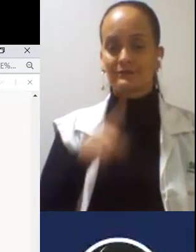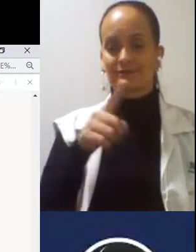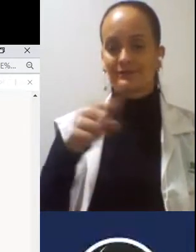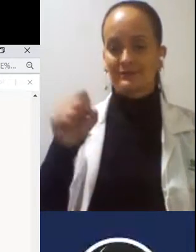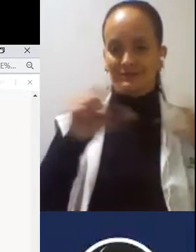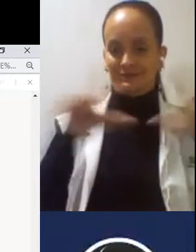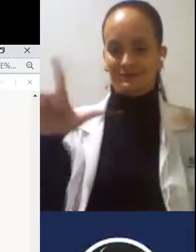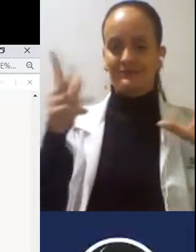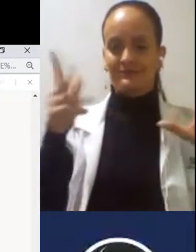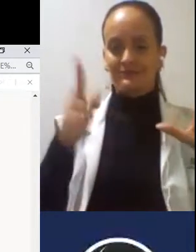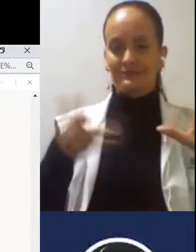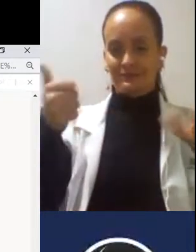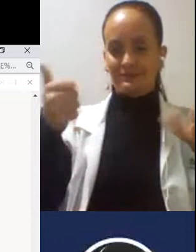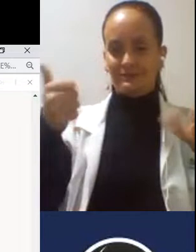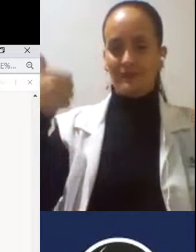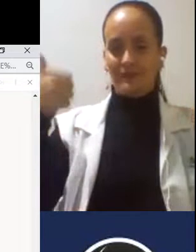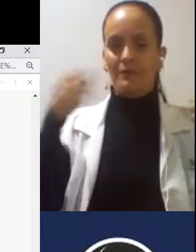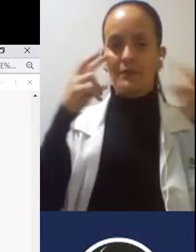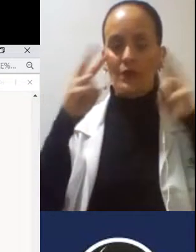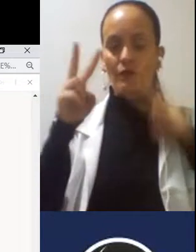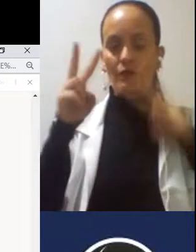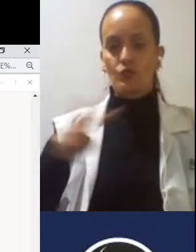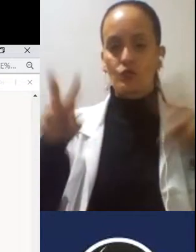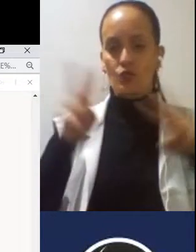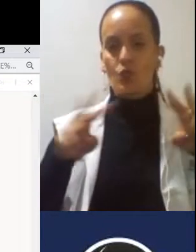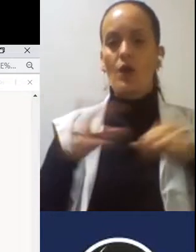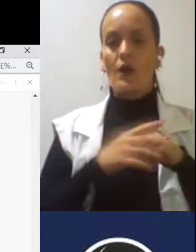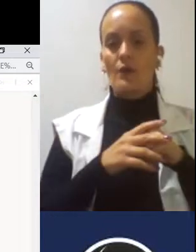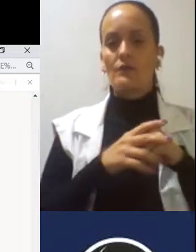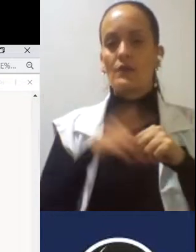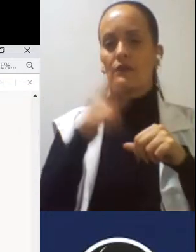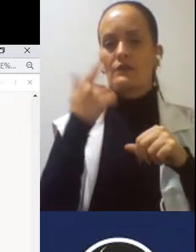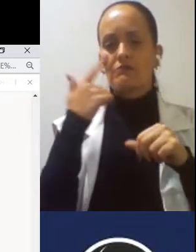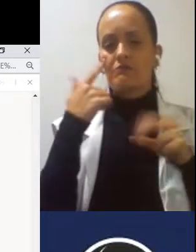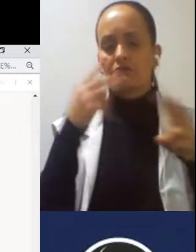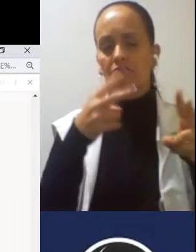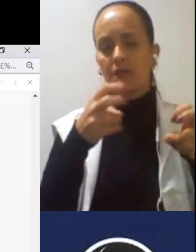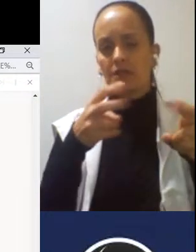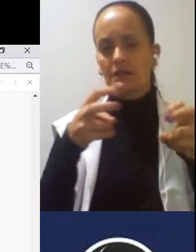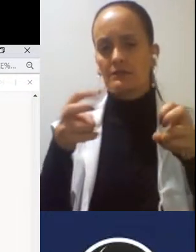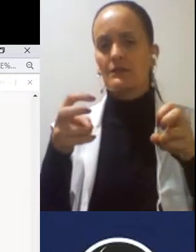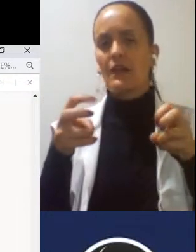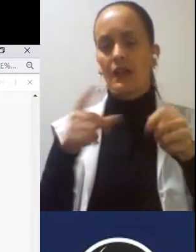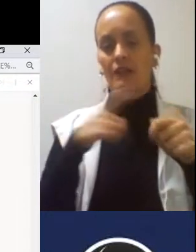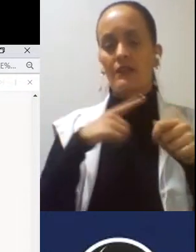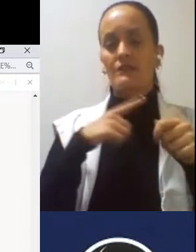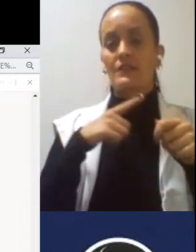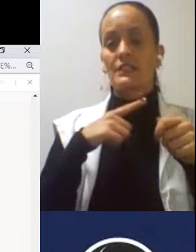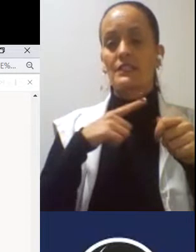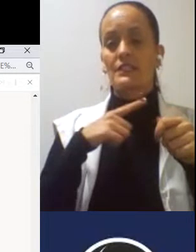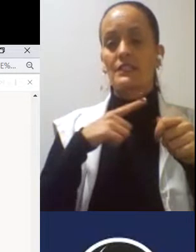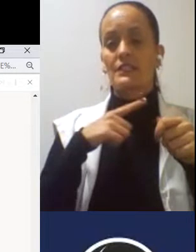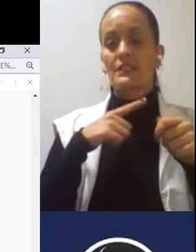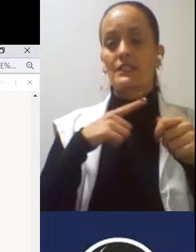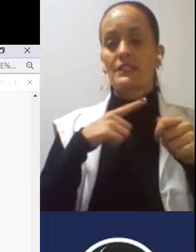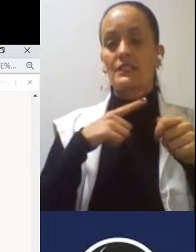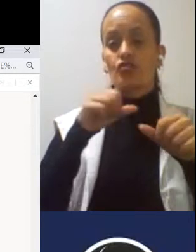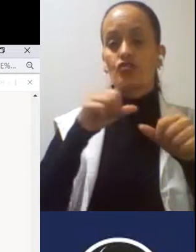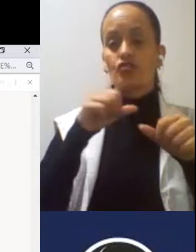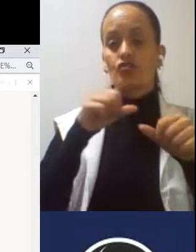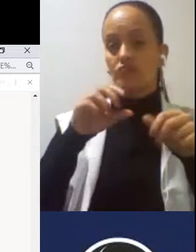circuito, mas aqui dá para analisar bem o circuito. E vai verificar que as correntes aí elas vão se dividir. Tranquilo? Aqui também vai falar